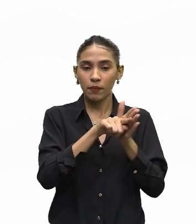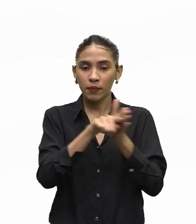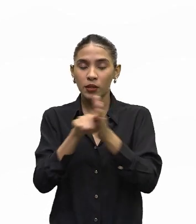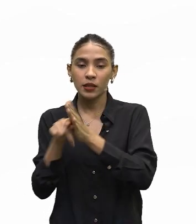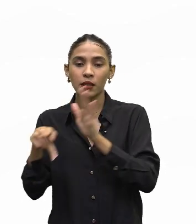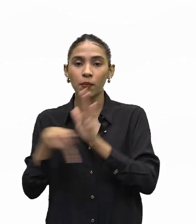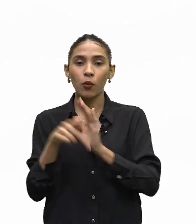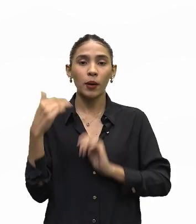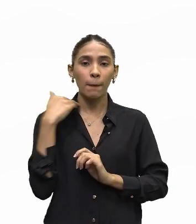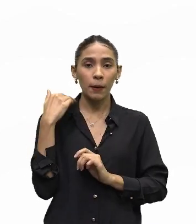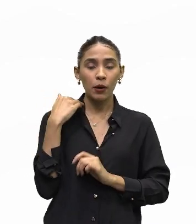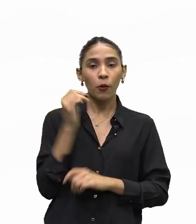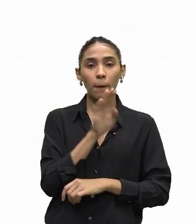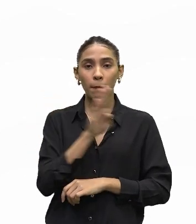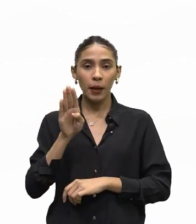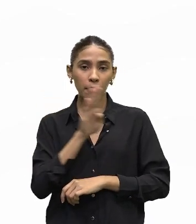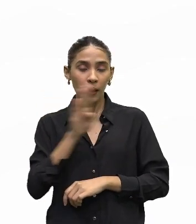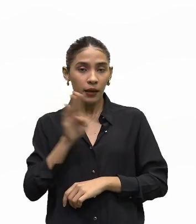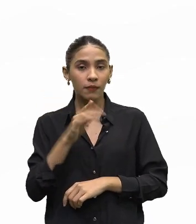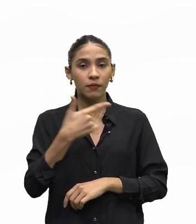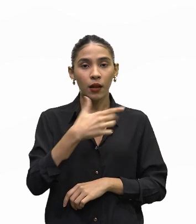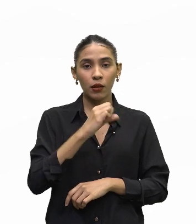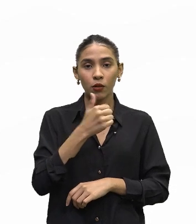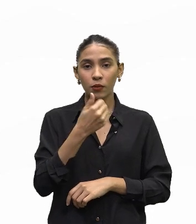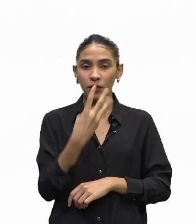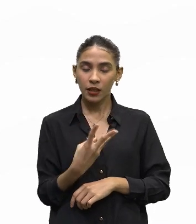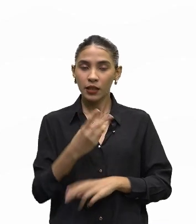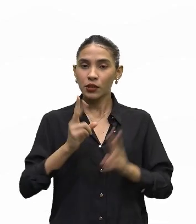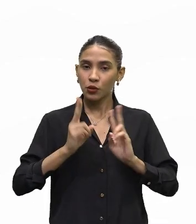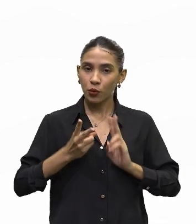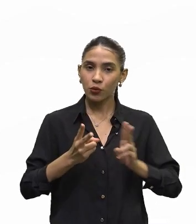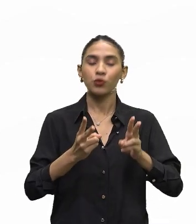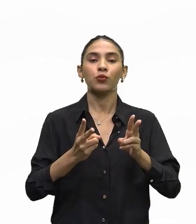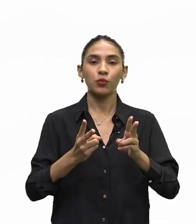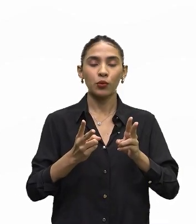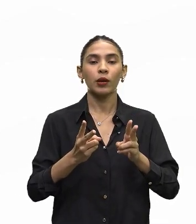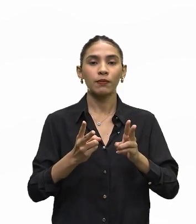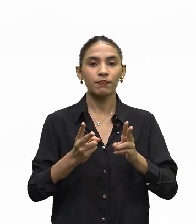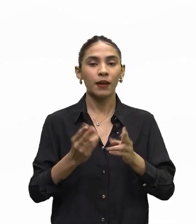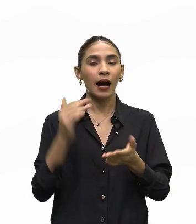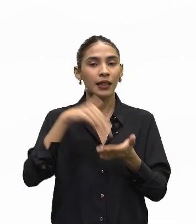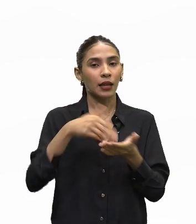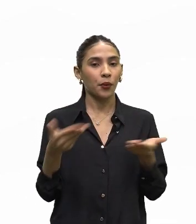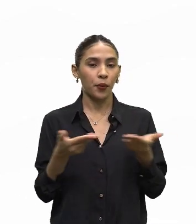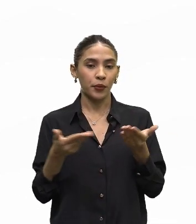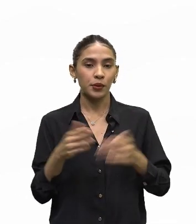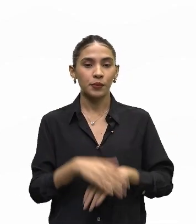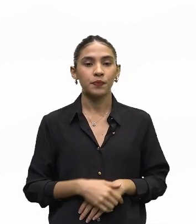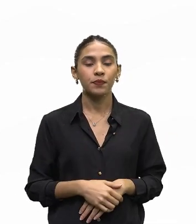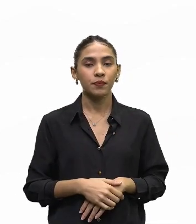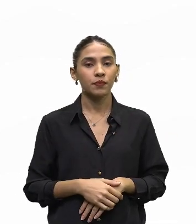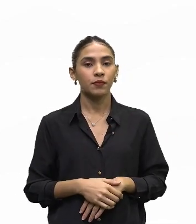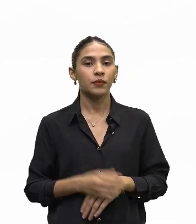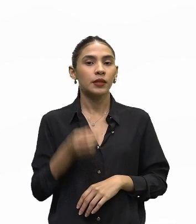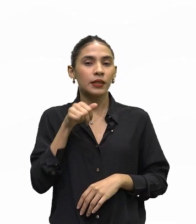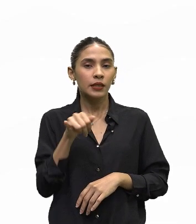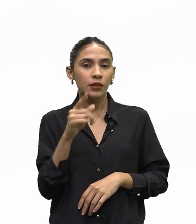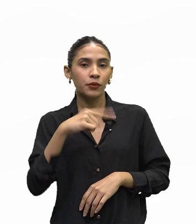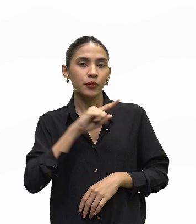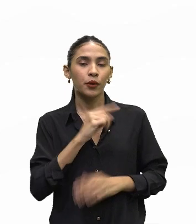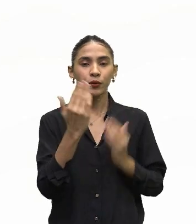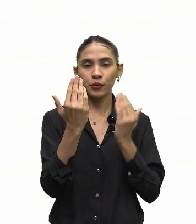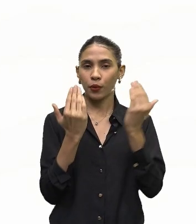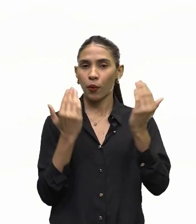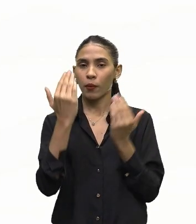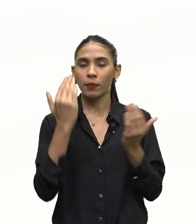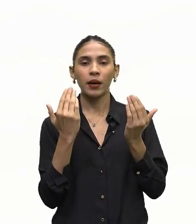de 2013 e que continua valendo essa prática até hoje. Ao compararmos produtos e serviços